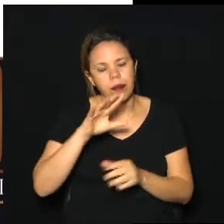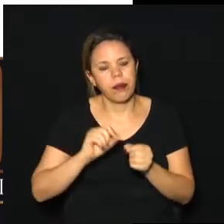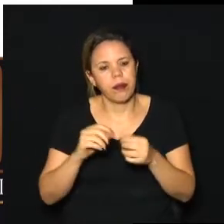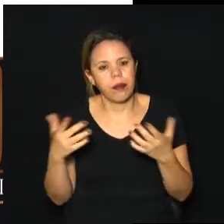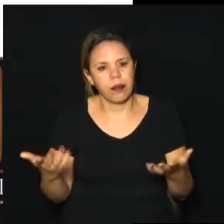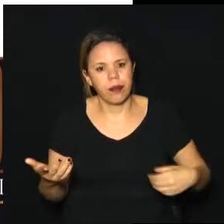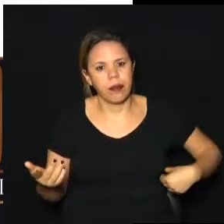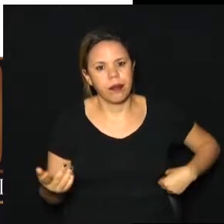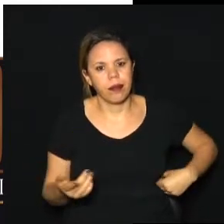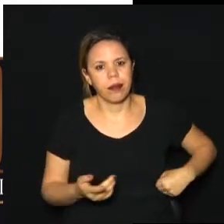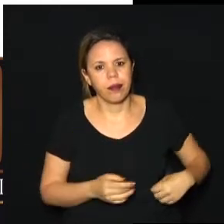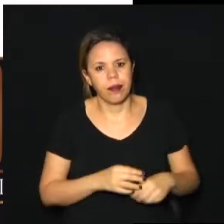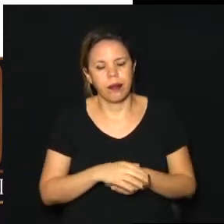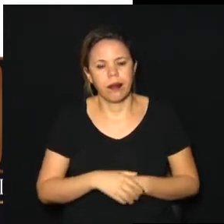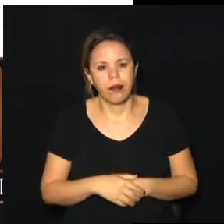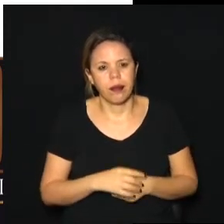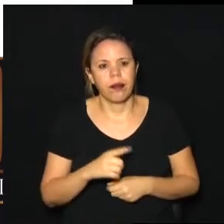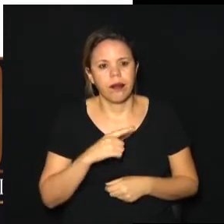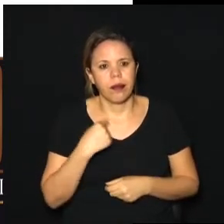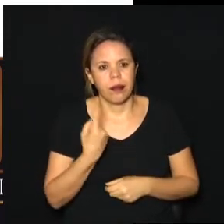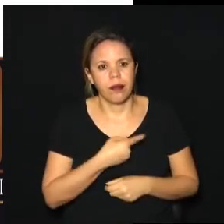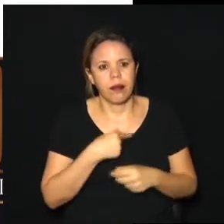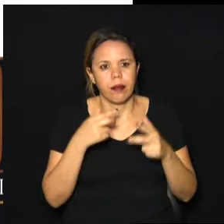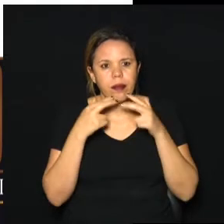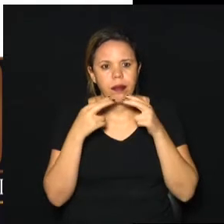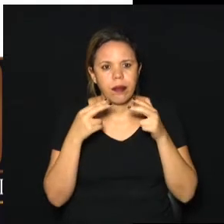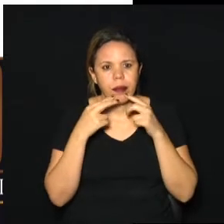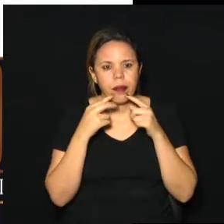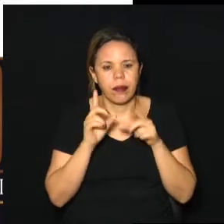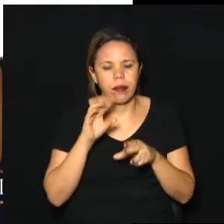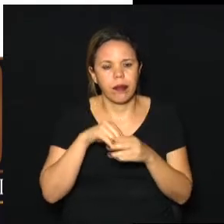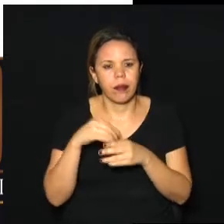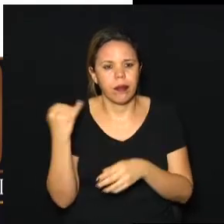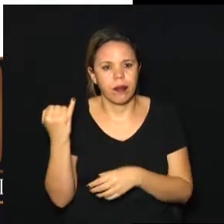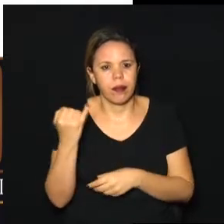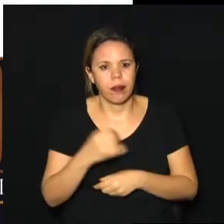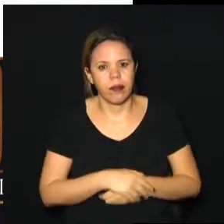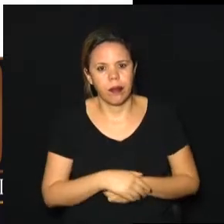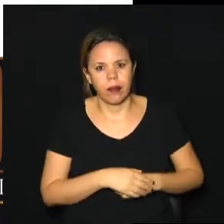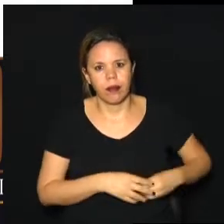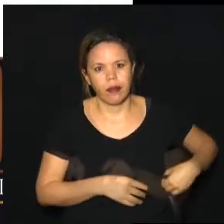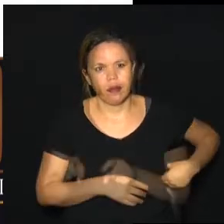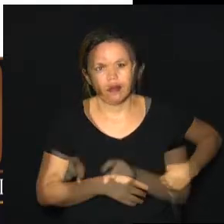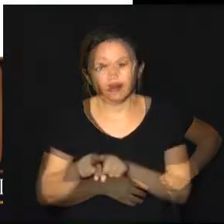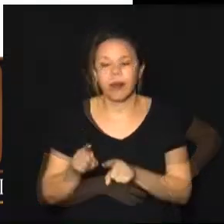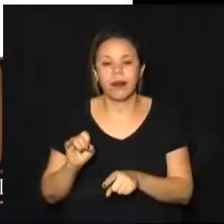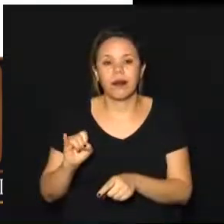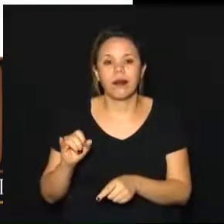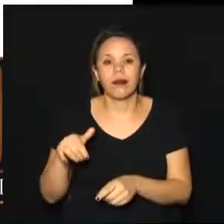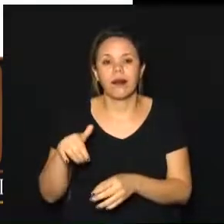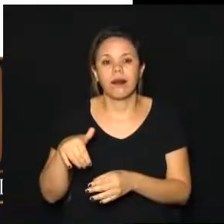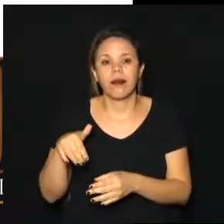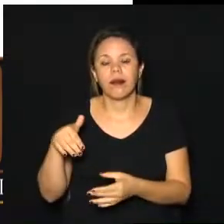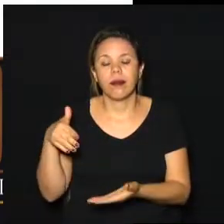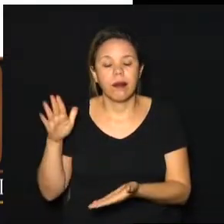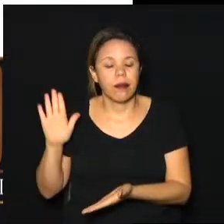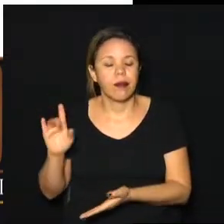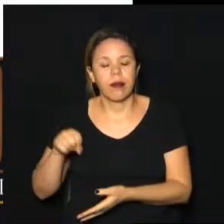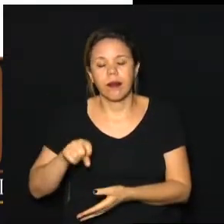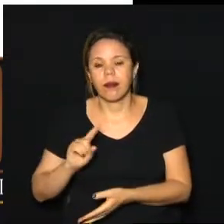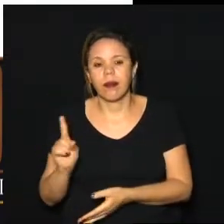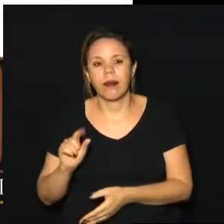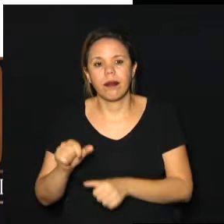na realização das convenções nós temos uma novidade importantíssima. O prazo foi alterado,